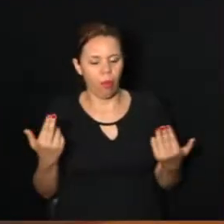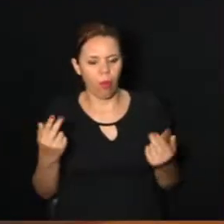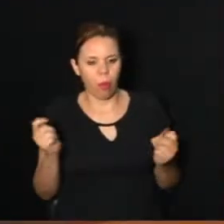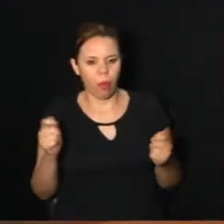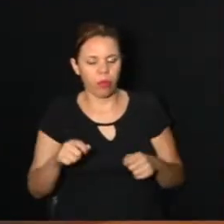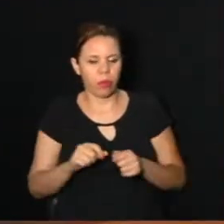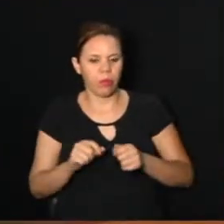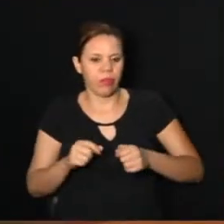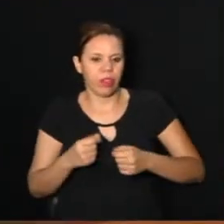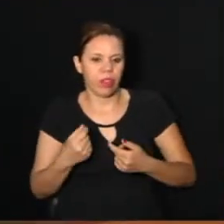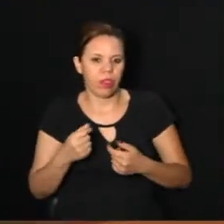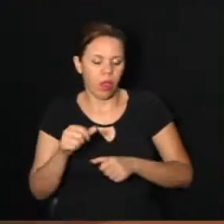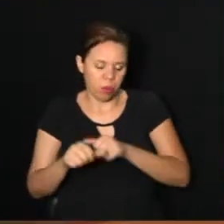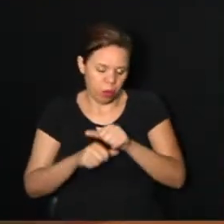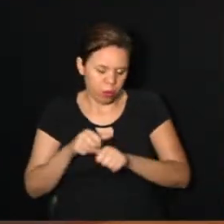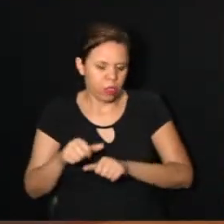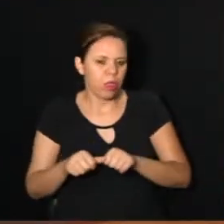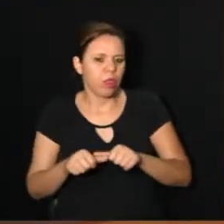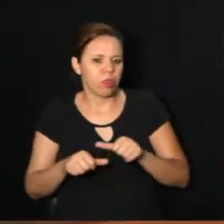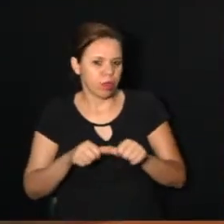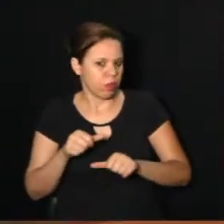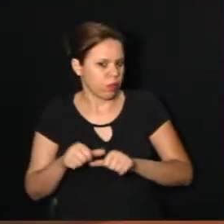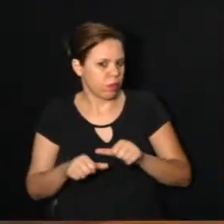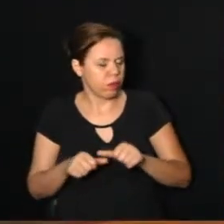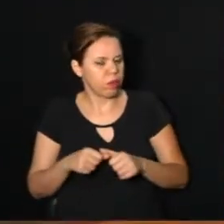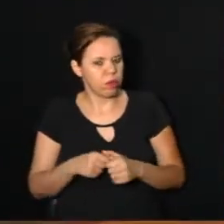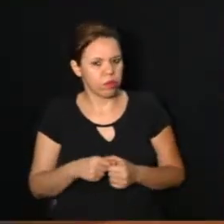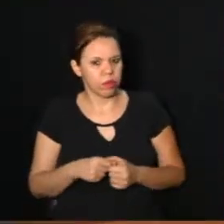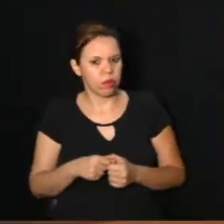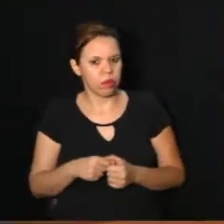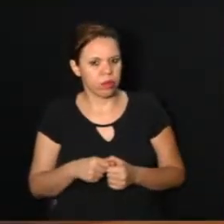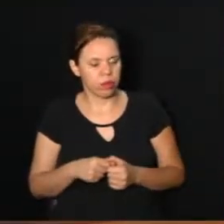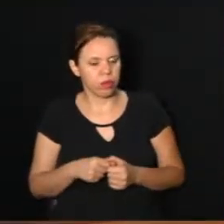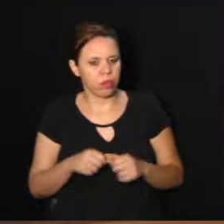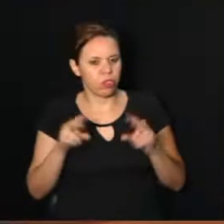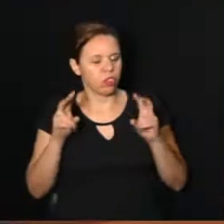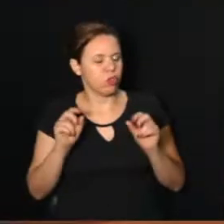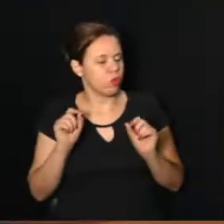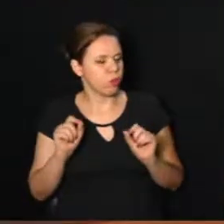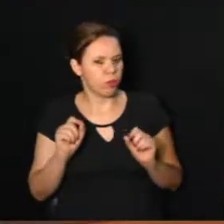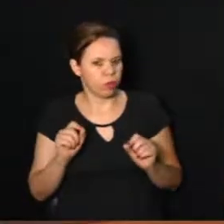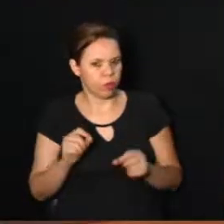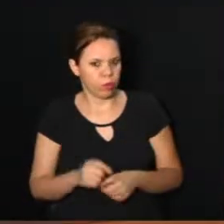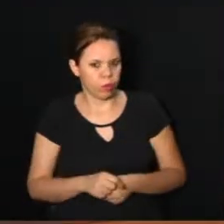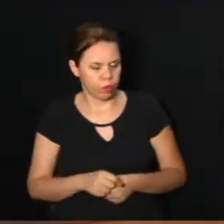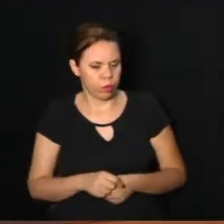poderemos fazer algumas alterações com